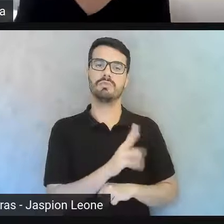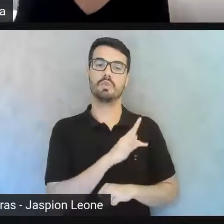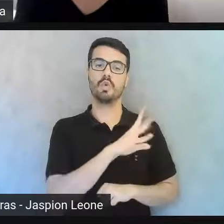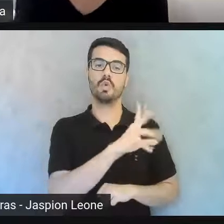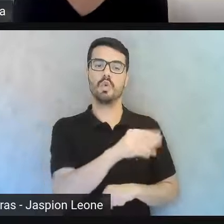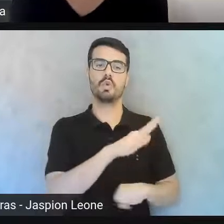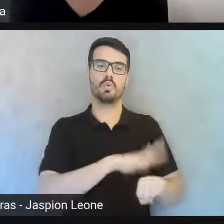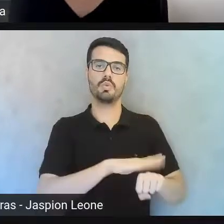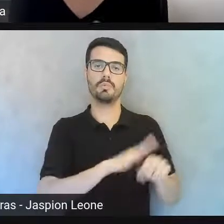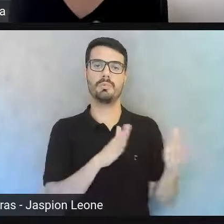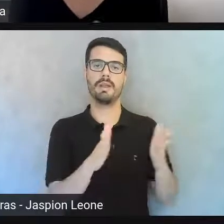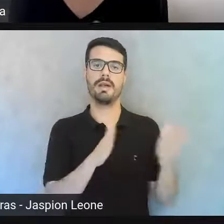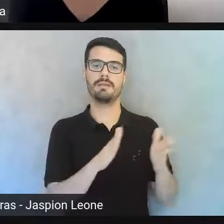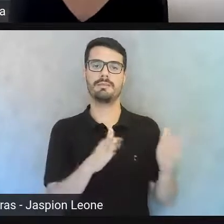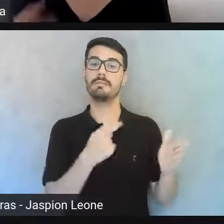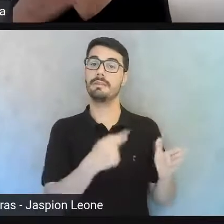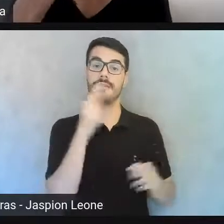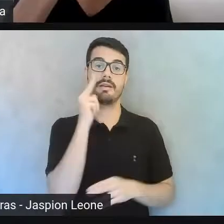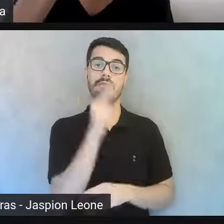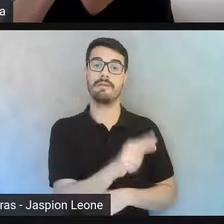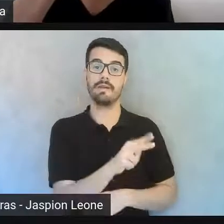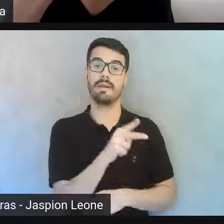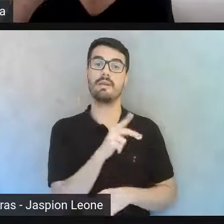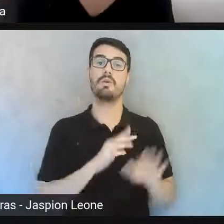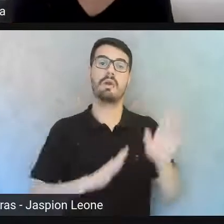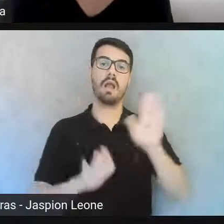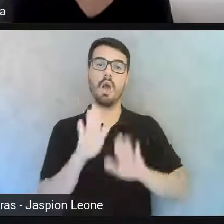assim, tem que ver bem a cautela administrativa de